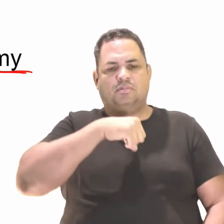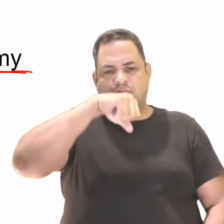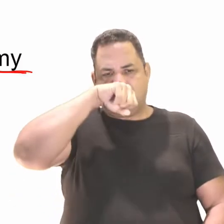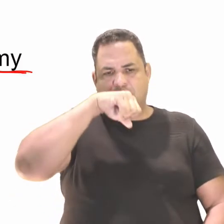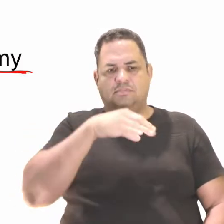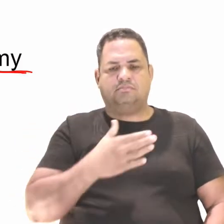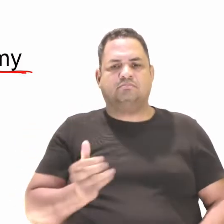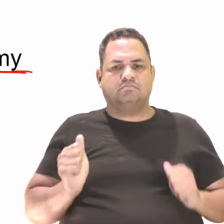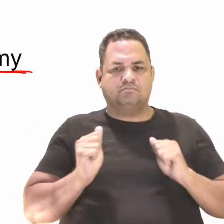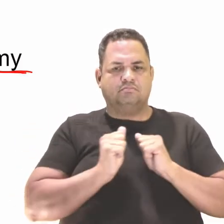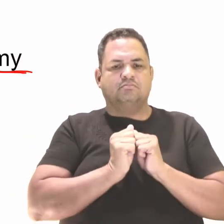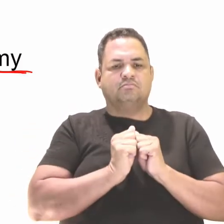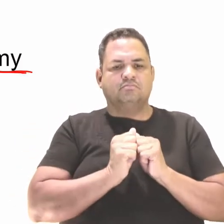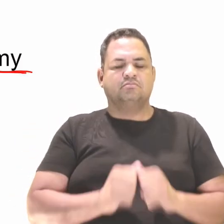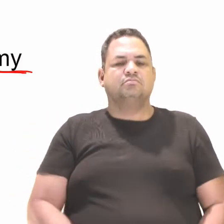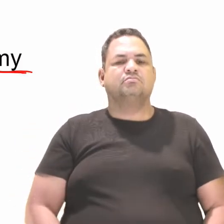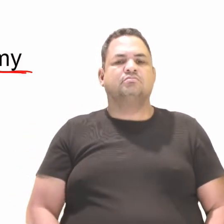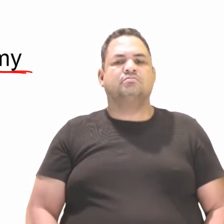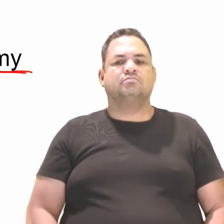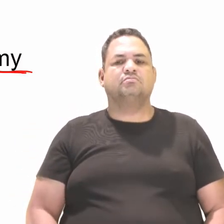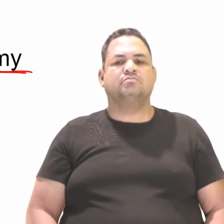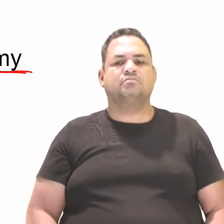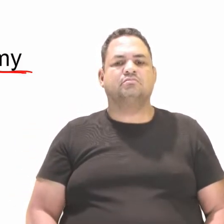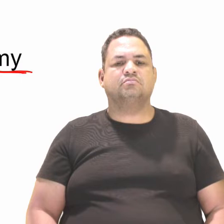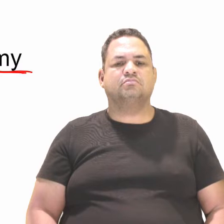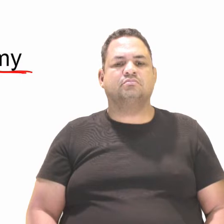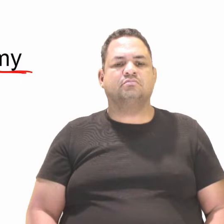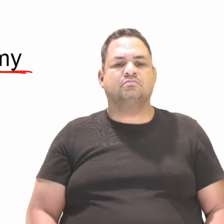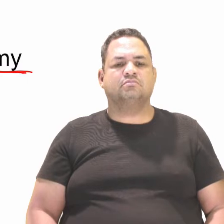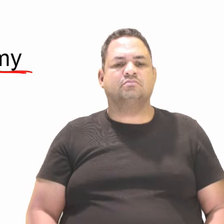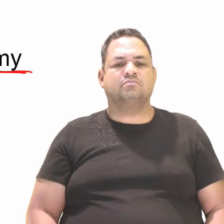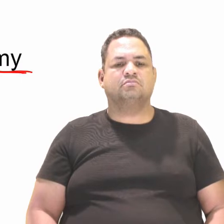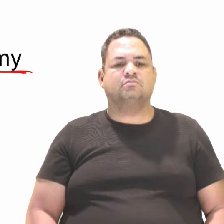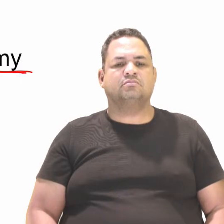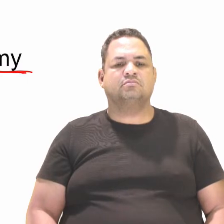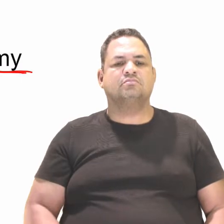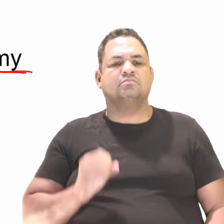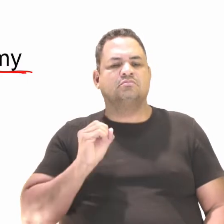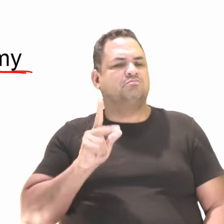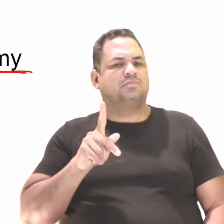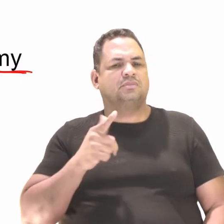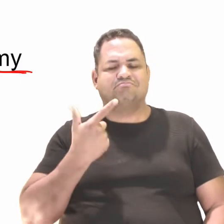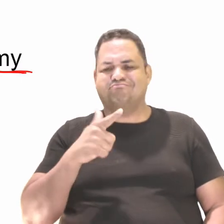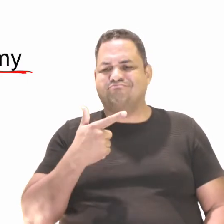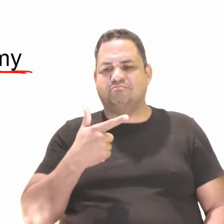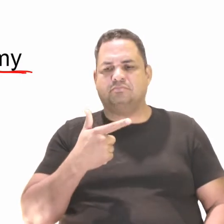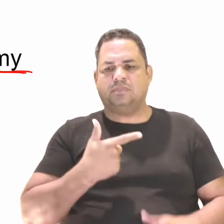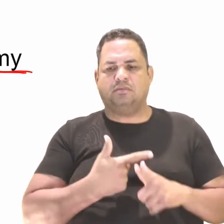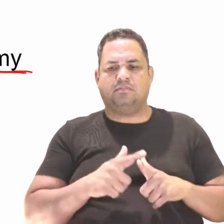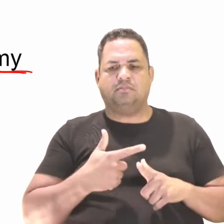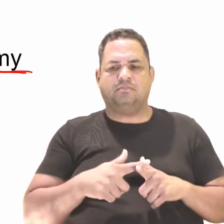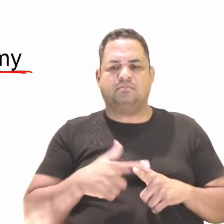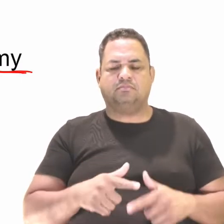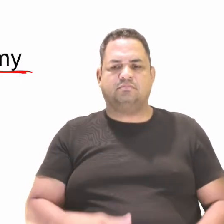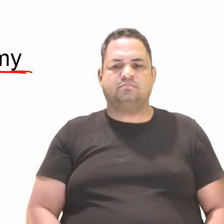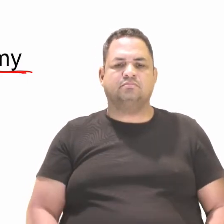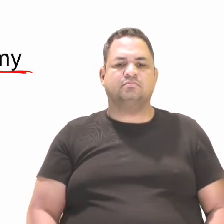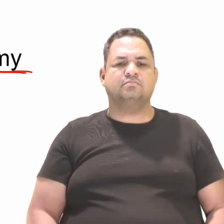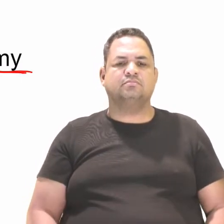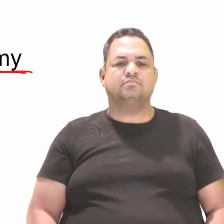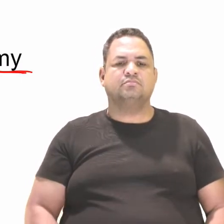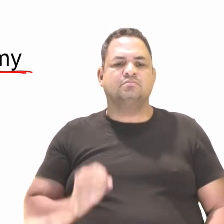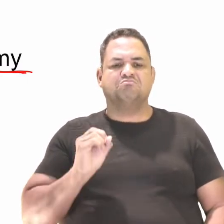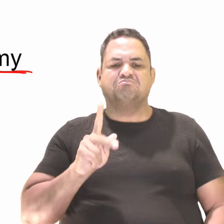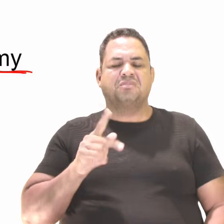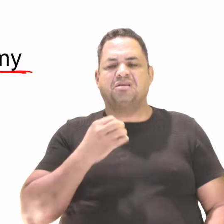almoço programado com a mom dele. Daí a Hannah responde, ok, no problem. Okay, ou seja, ok,